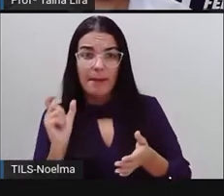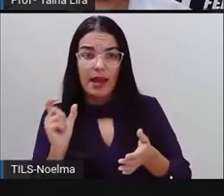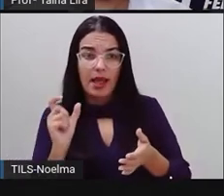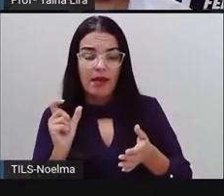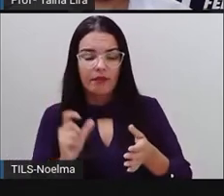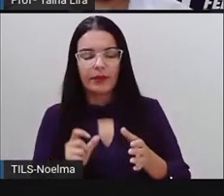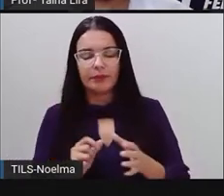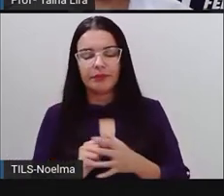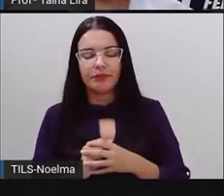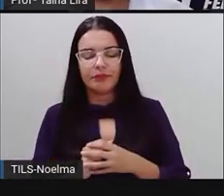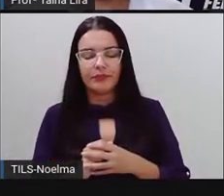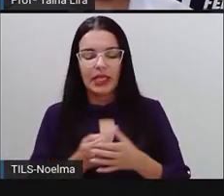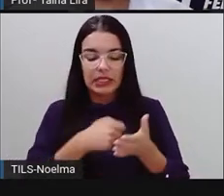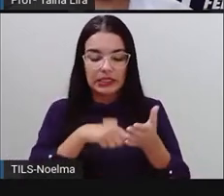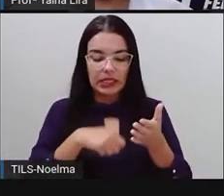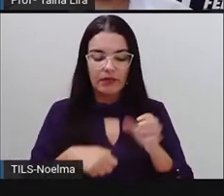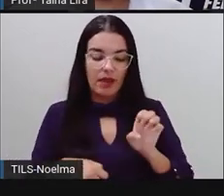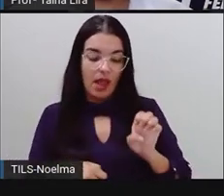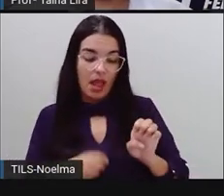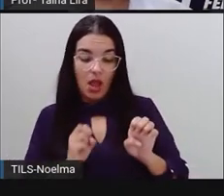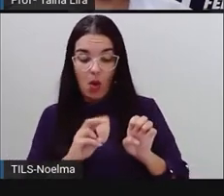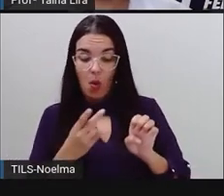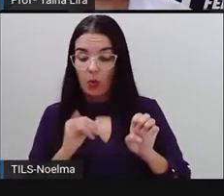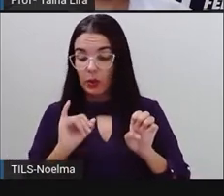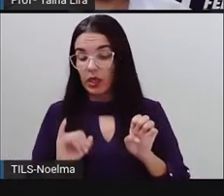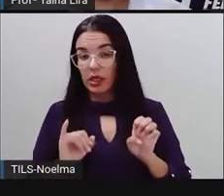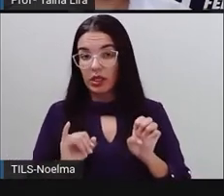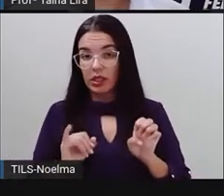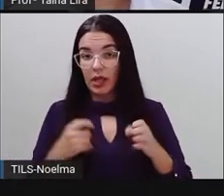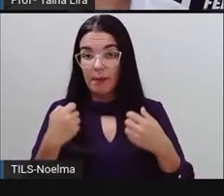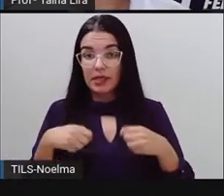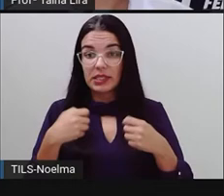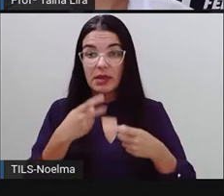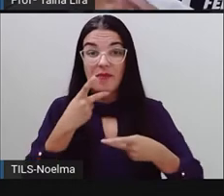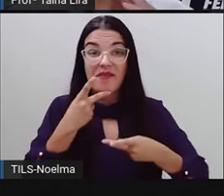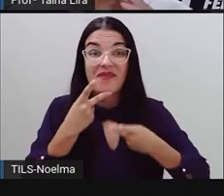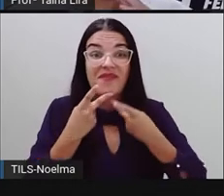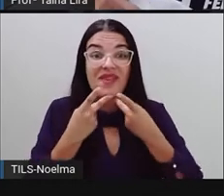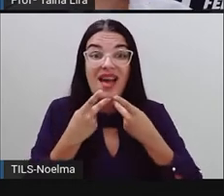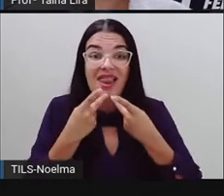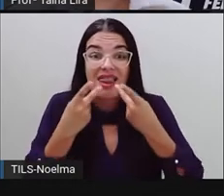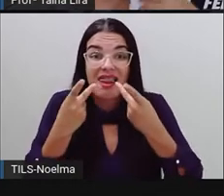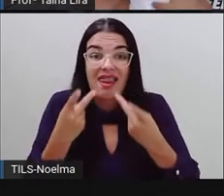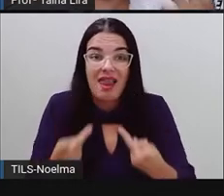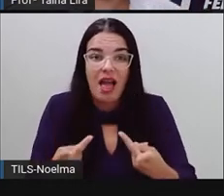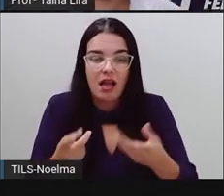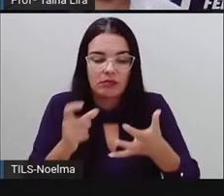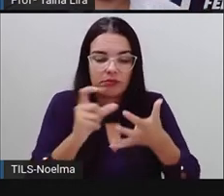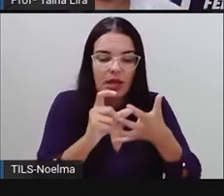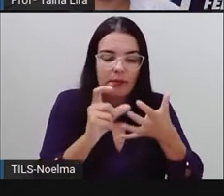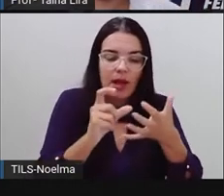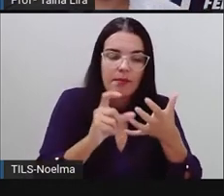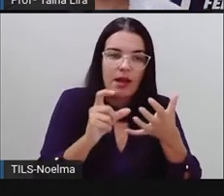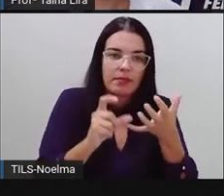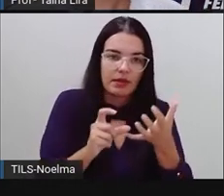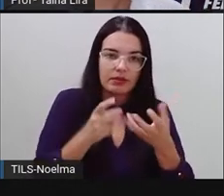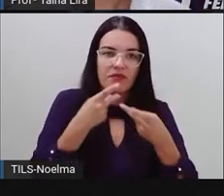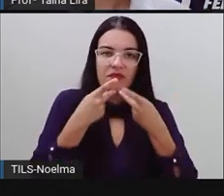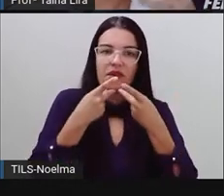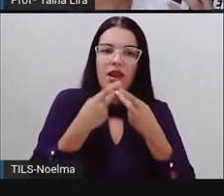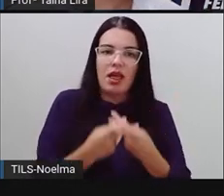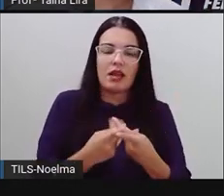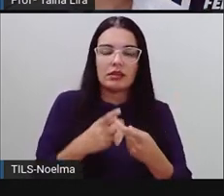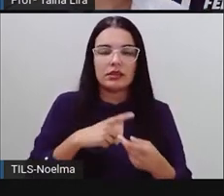chamar sílaba para descobrir se ela é forte ou fraca Então a gente vai chamar essa sílabas